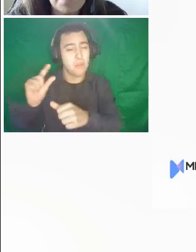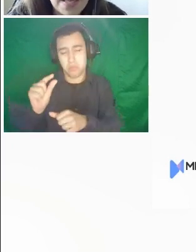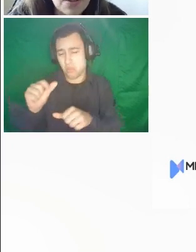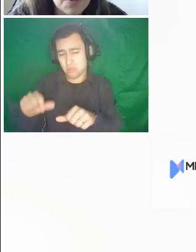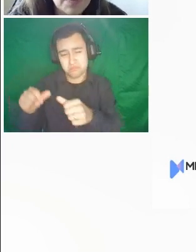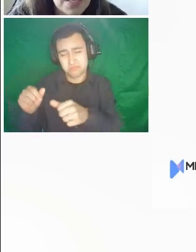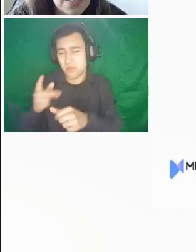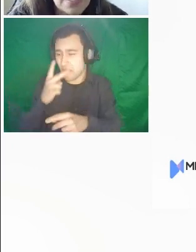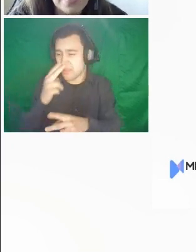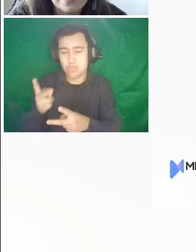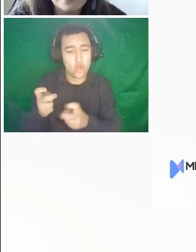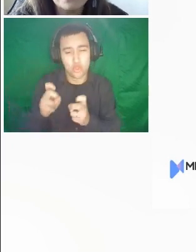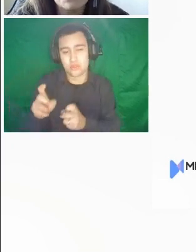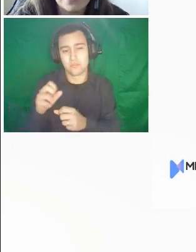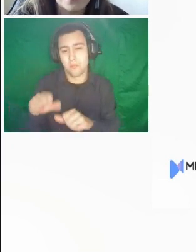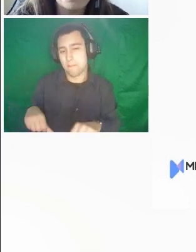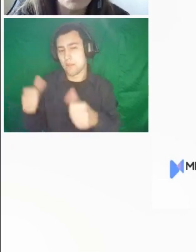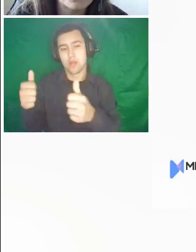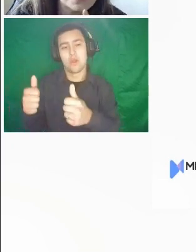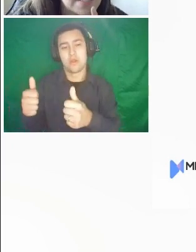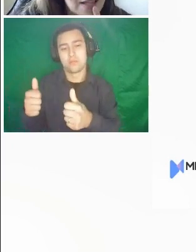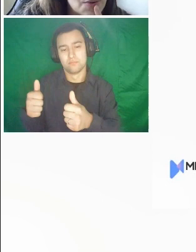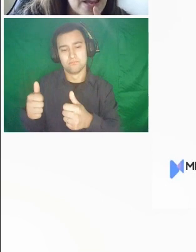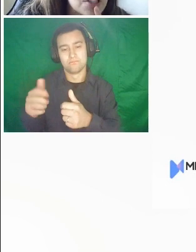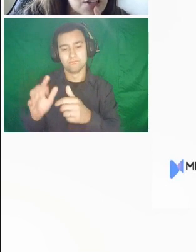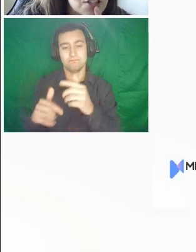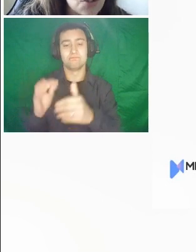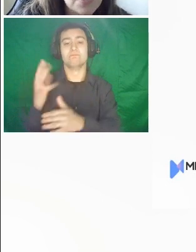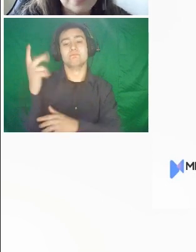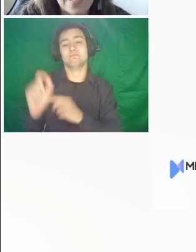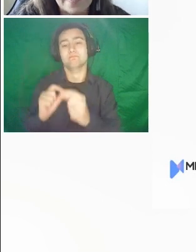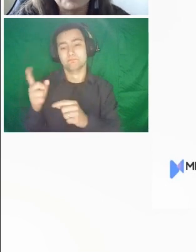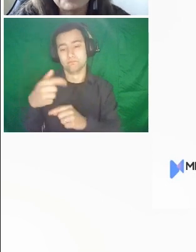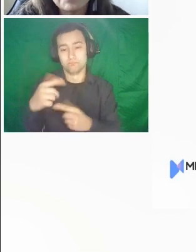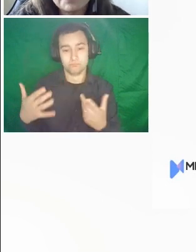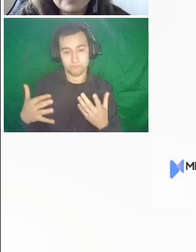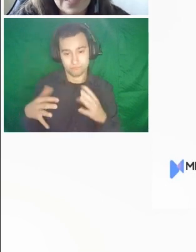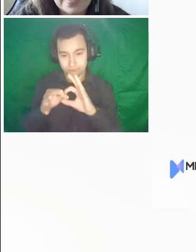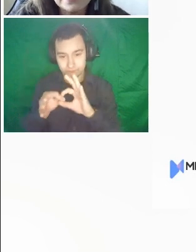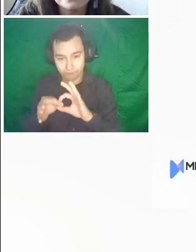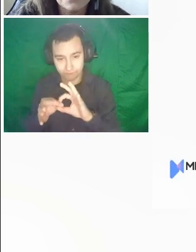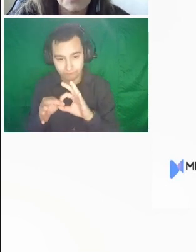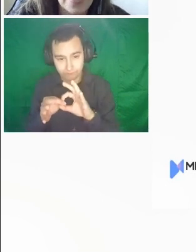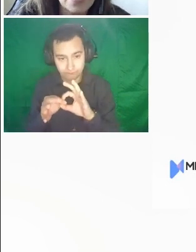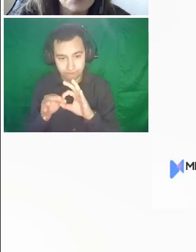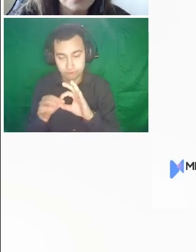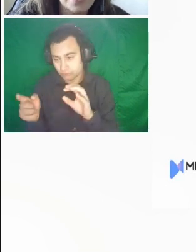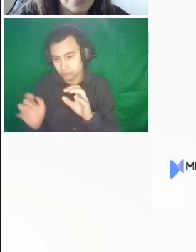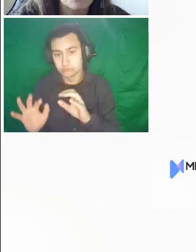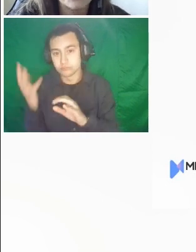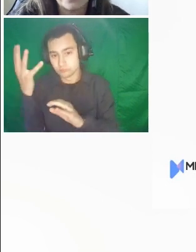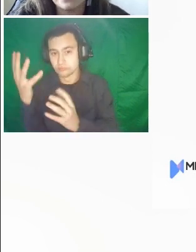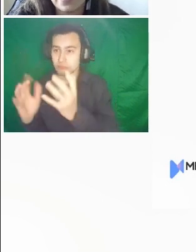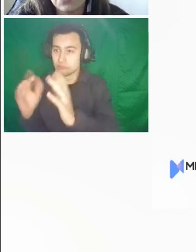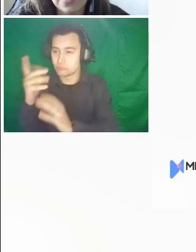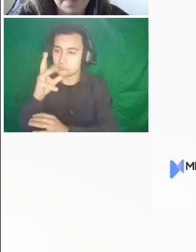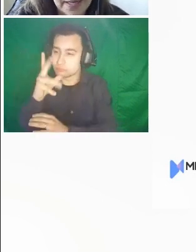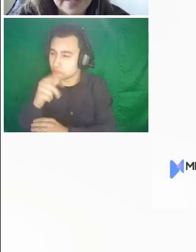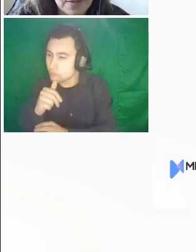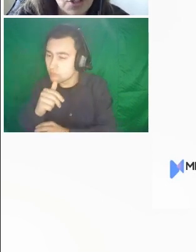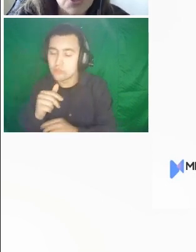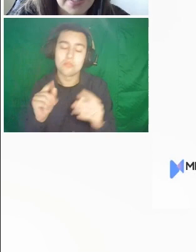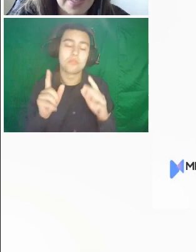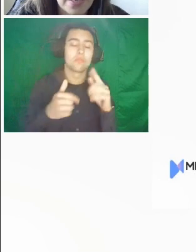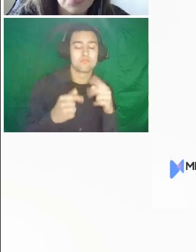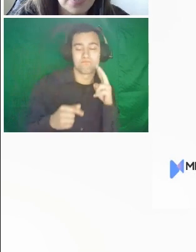não percebido E aí o que acaba acontecendo é a gente associar esses efeitos ao fracasso da